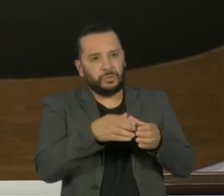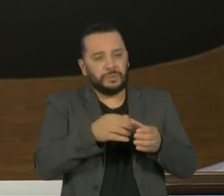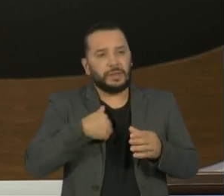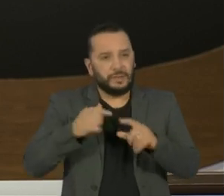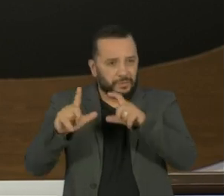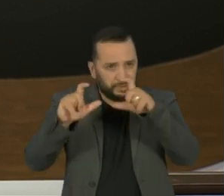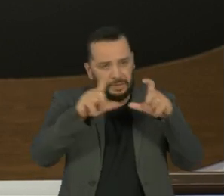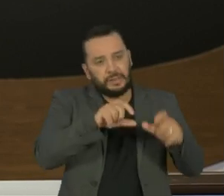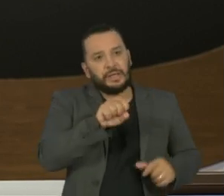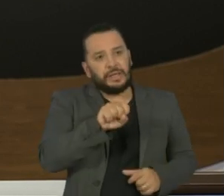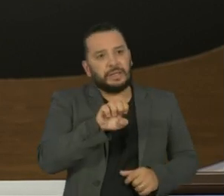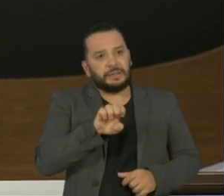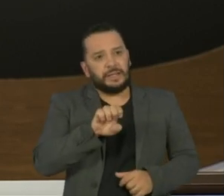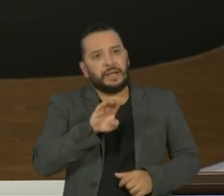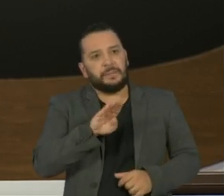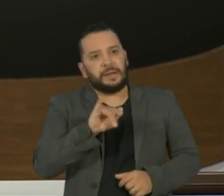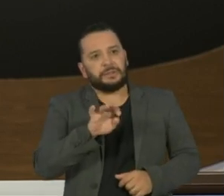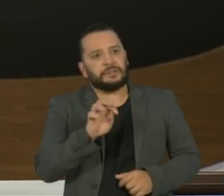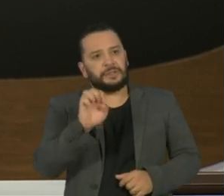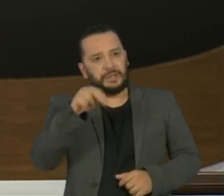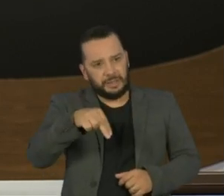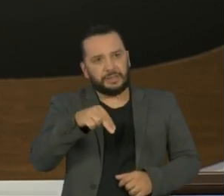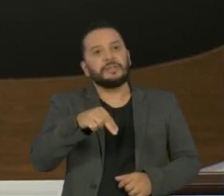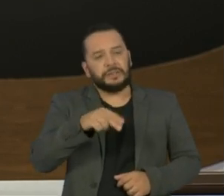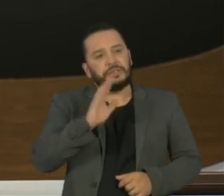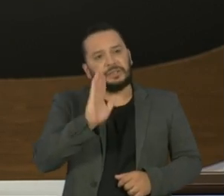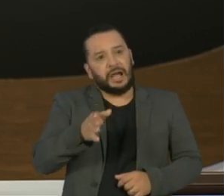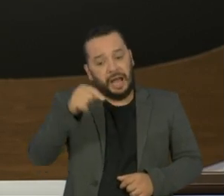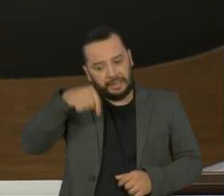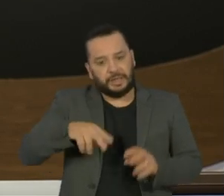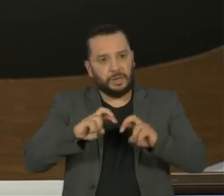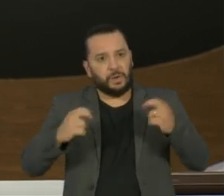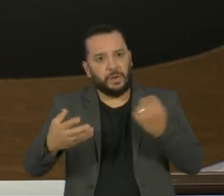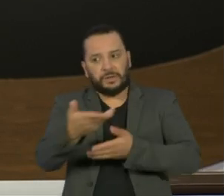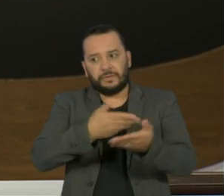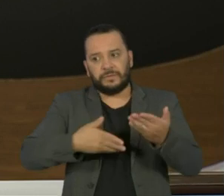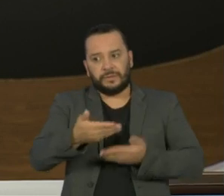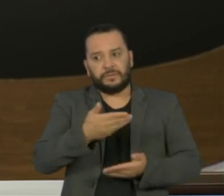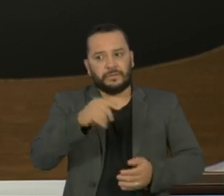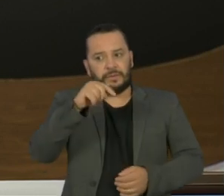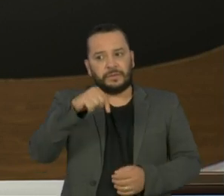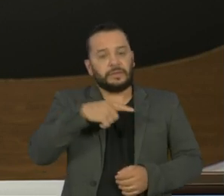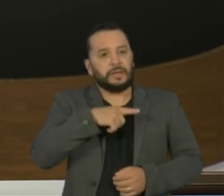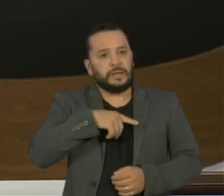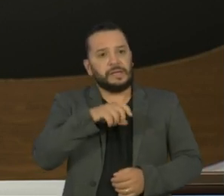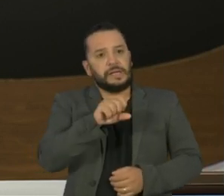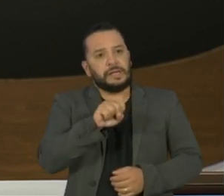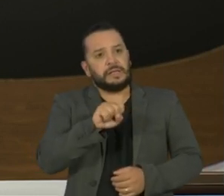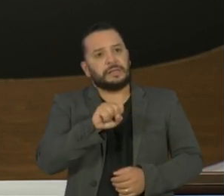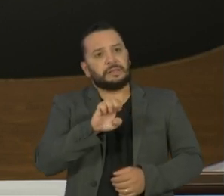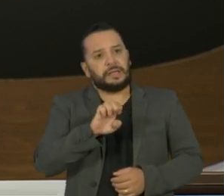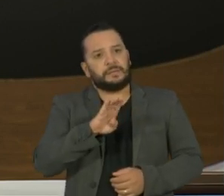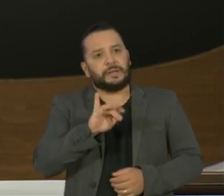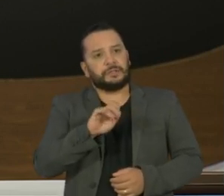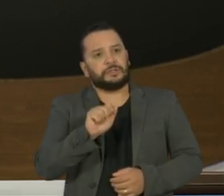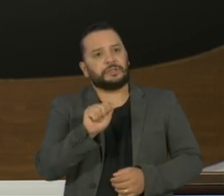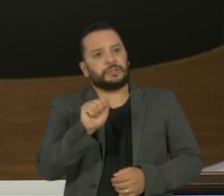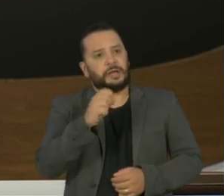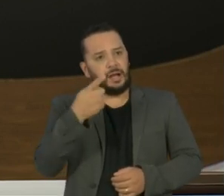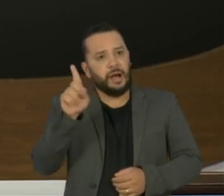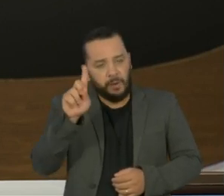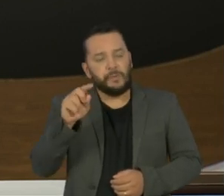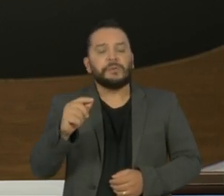fotógrafo sebastião salgado teve aqui no centro do roda viva e falou que interessaria e endereçou uma carta aberta aos três poderes